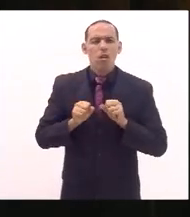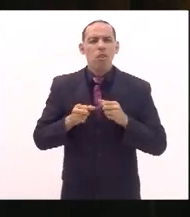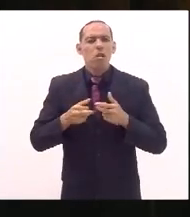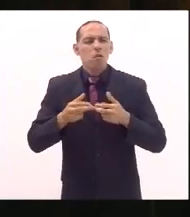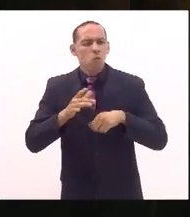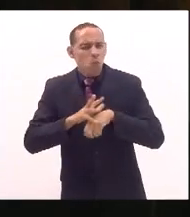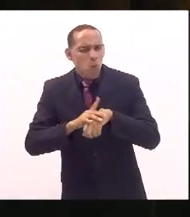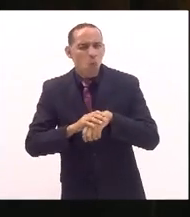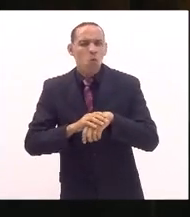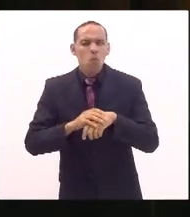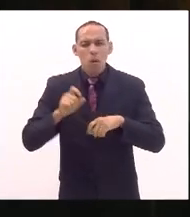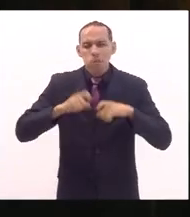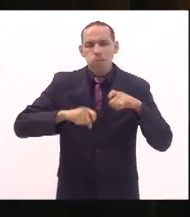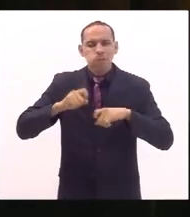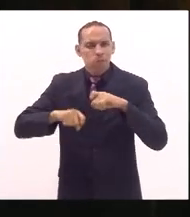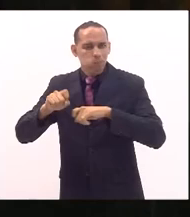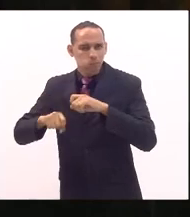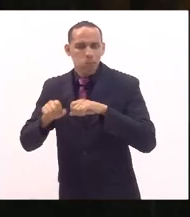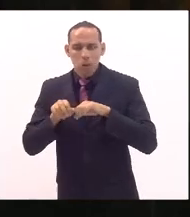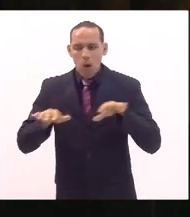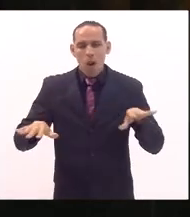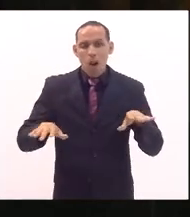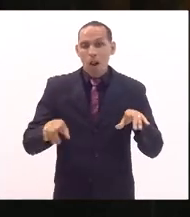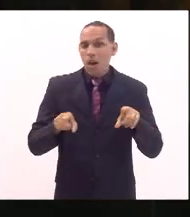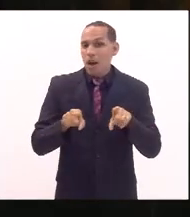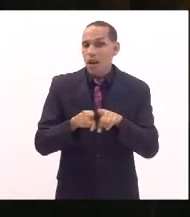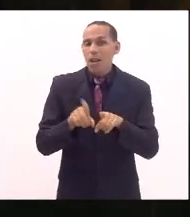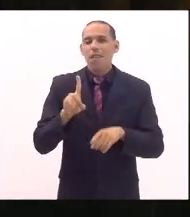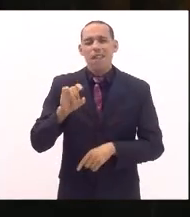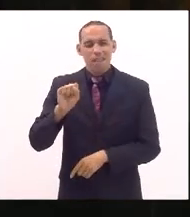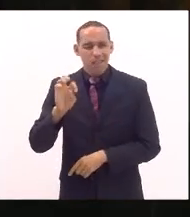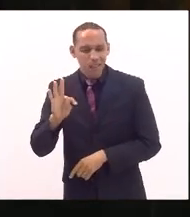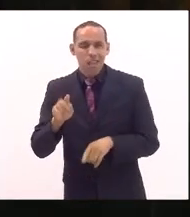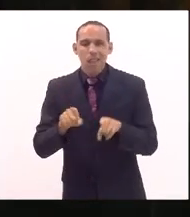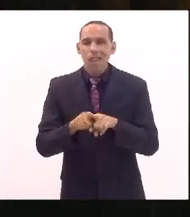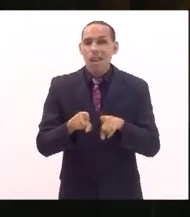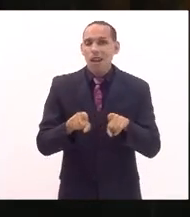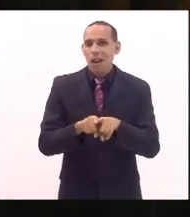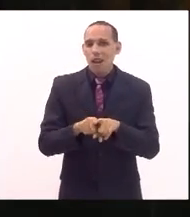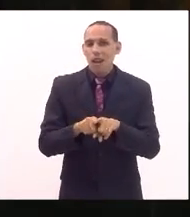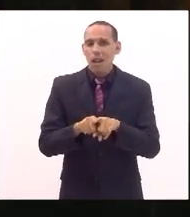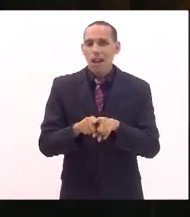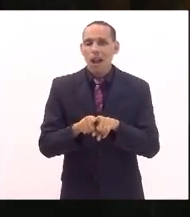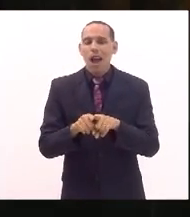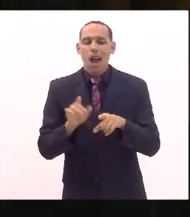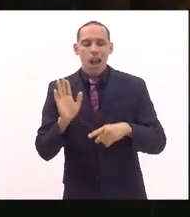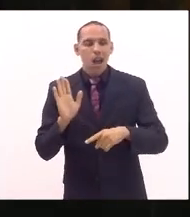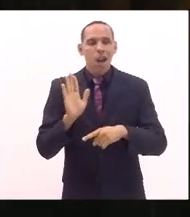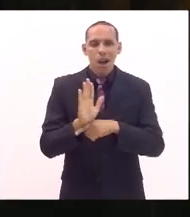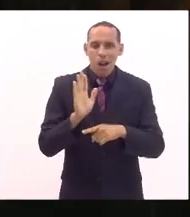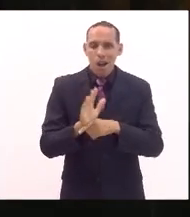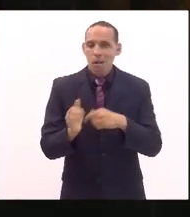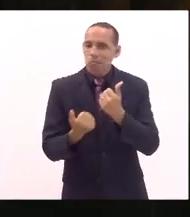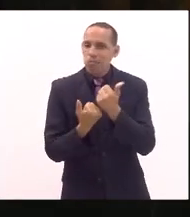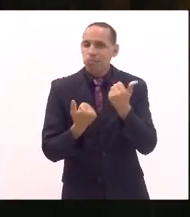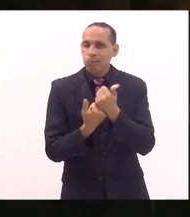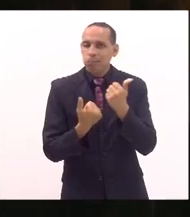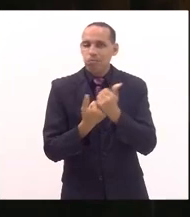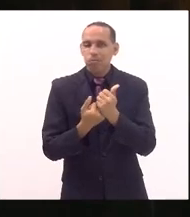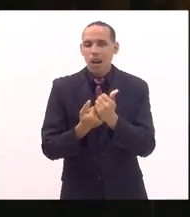transmissível transmissíveis objetivando o apoio à organização da semana Cultural de